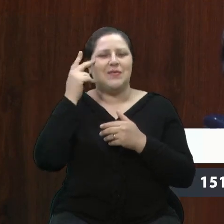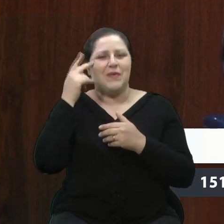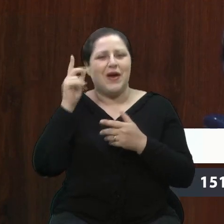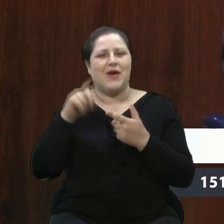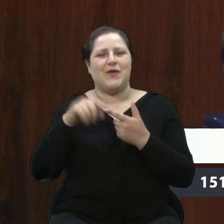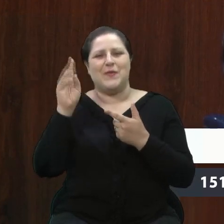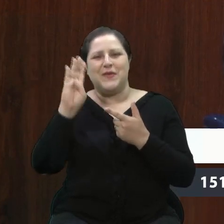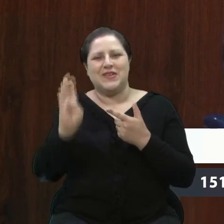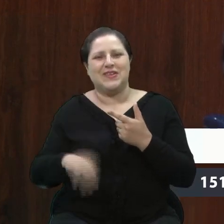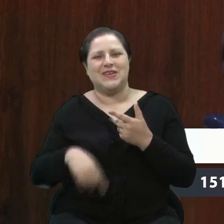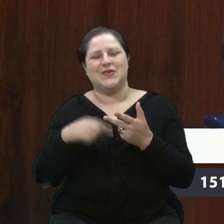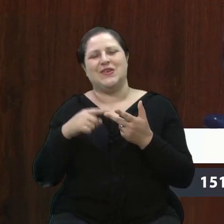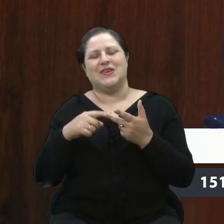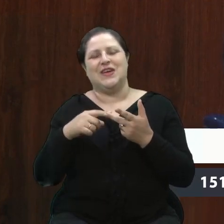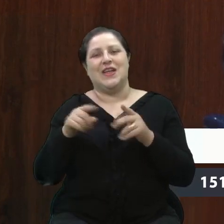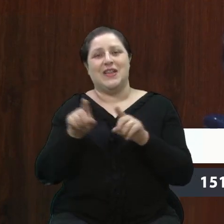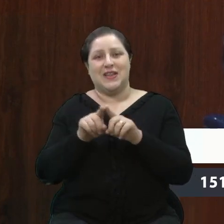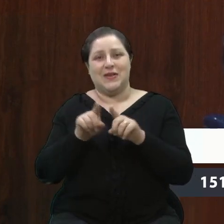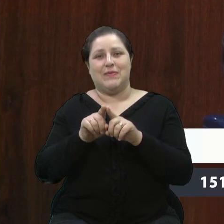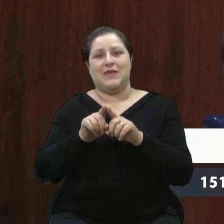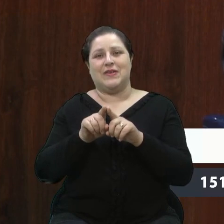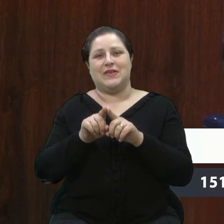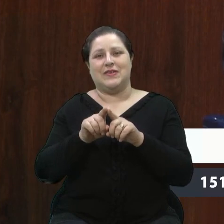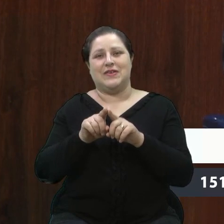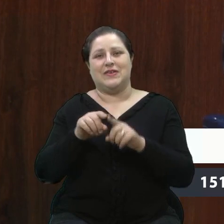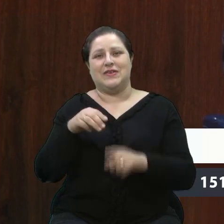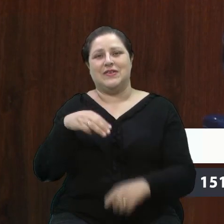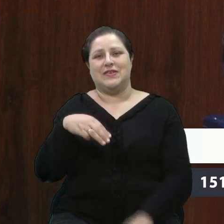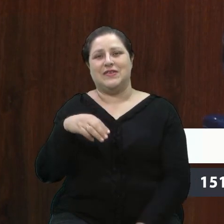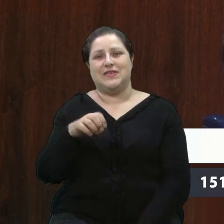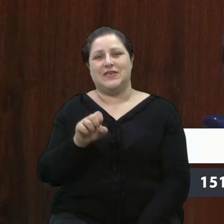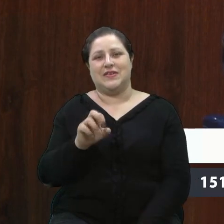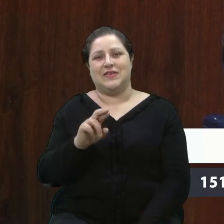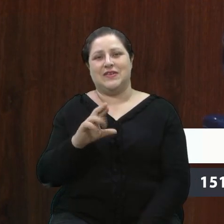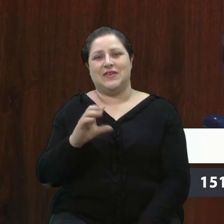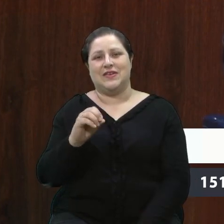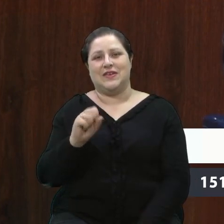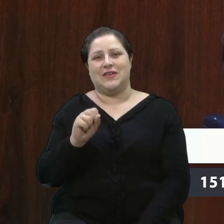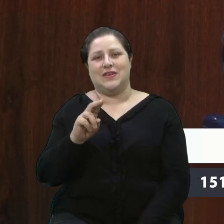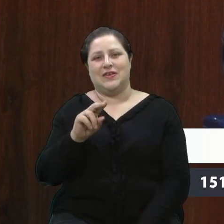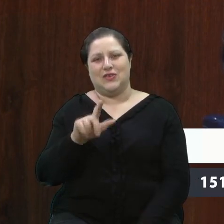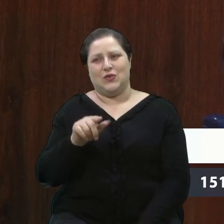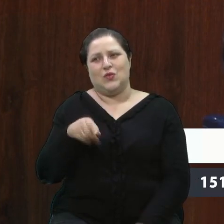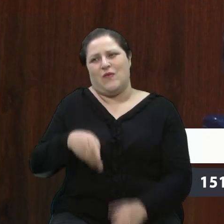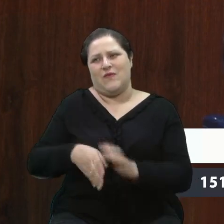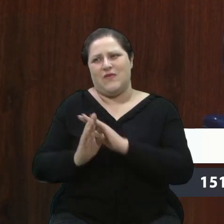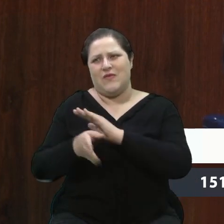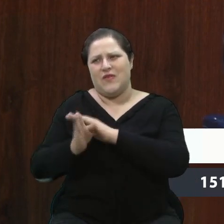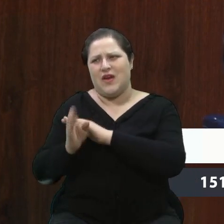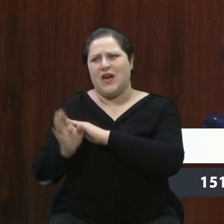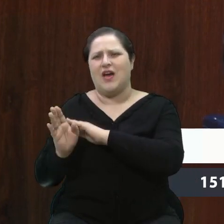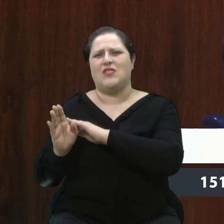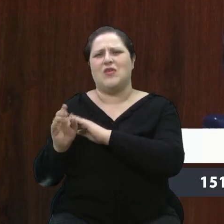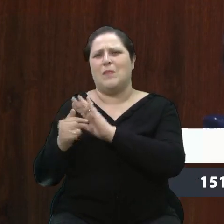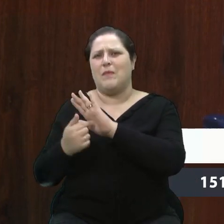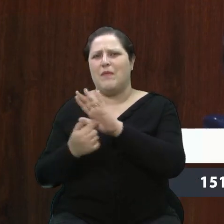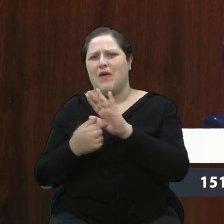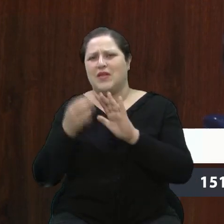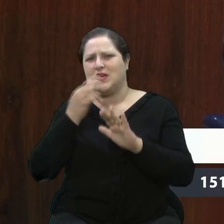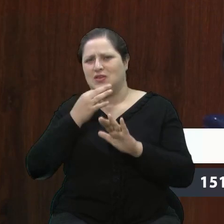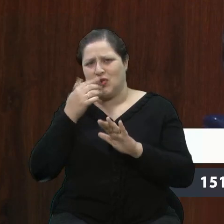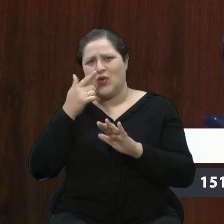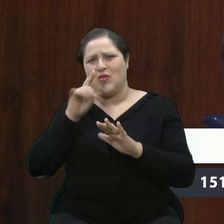Mas também do próprio Mercosul, o senhor tem viajado bastante para mostrar para Caxias que dá para ser